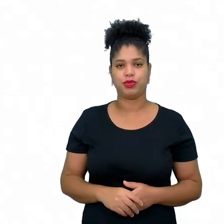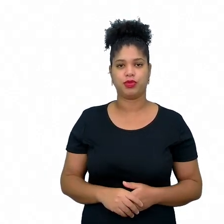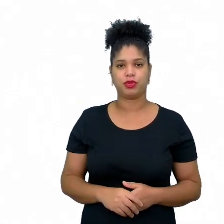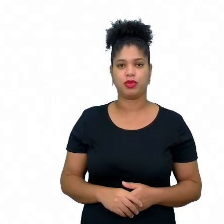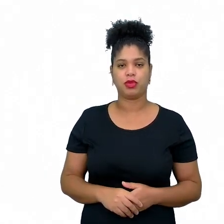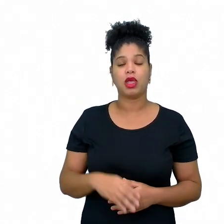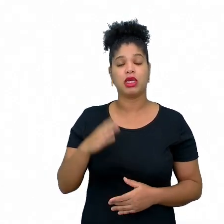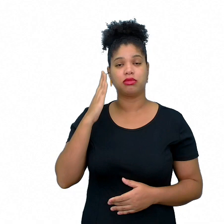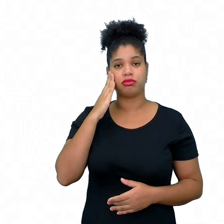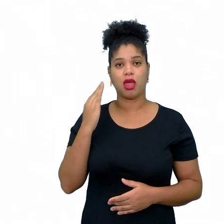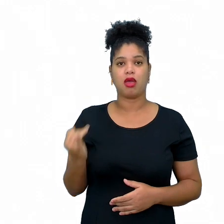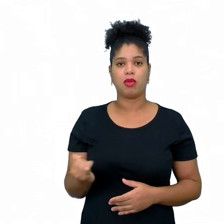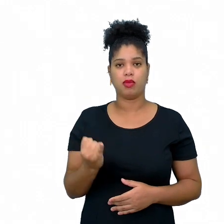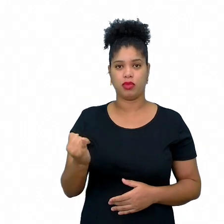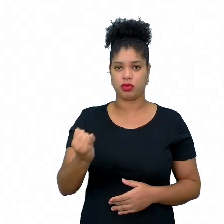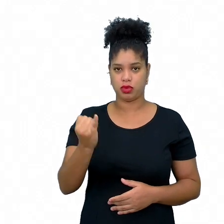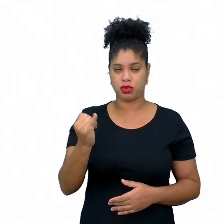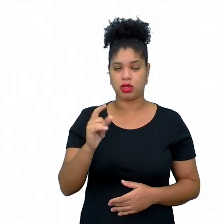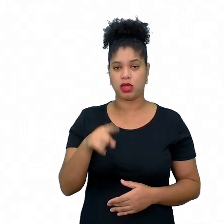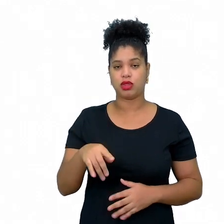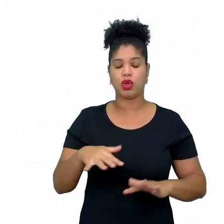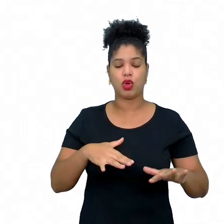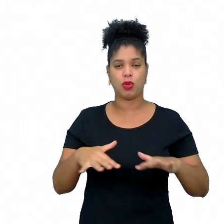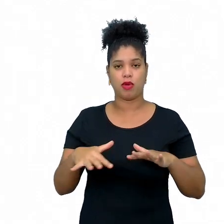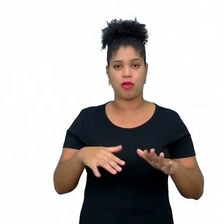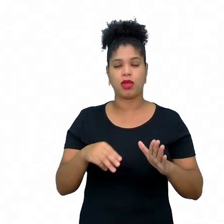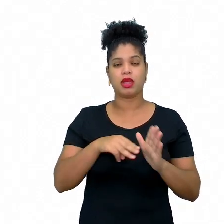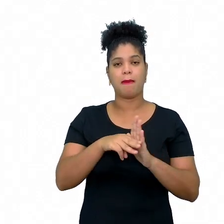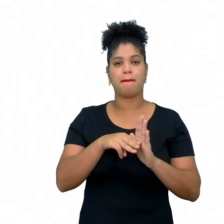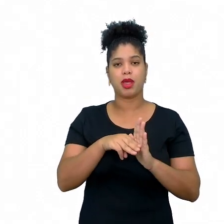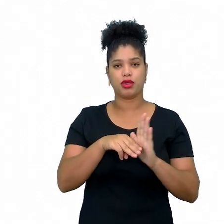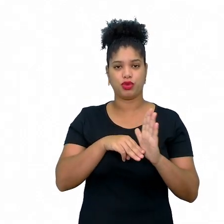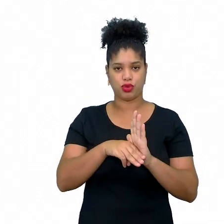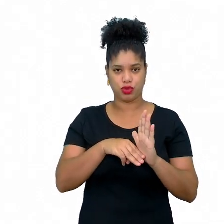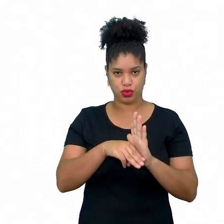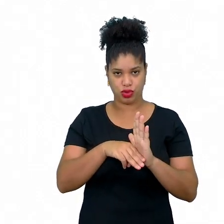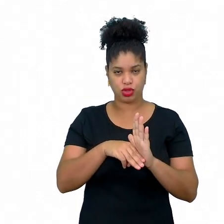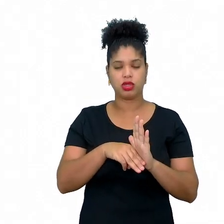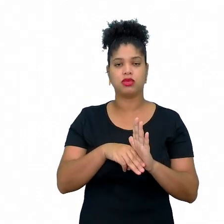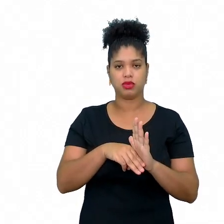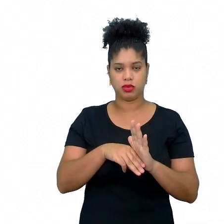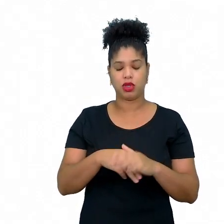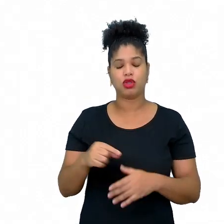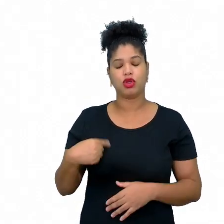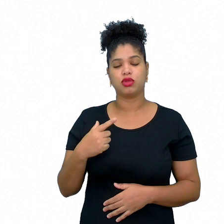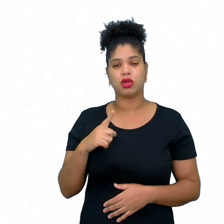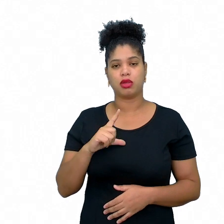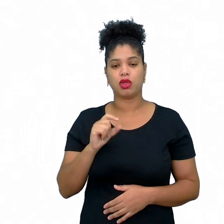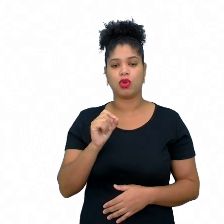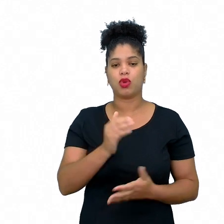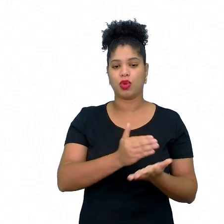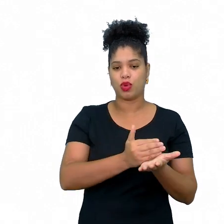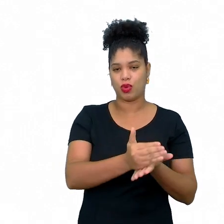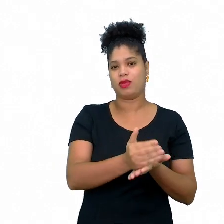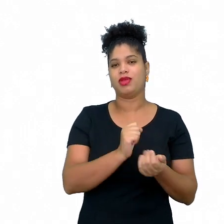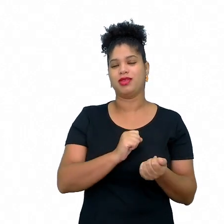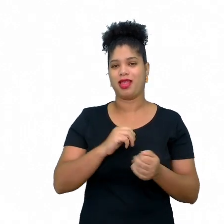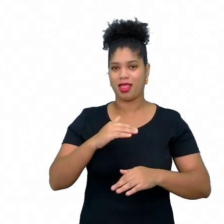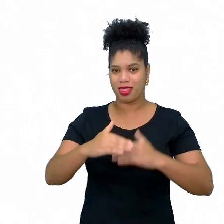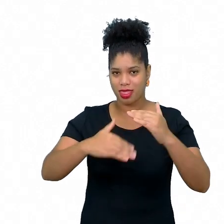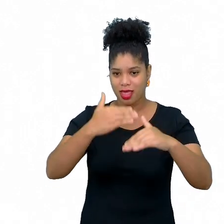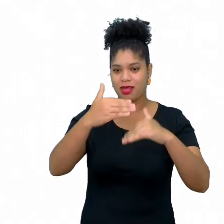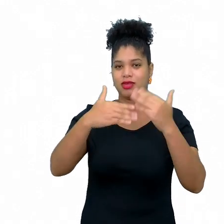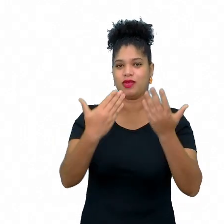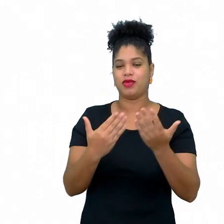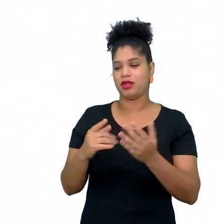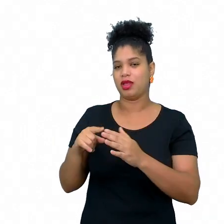a importância, né, desse movimento metodológico. Como movimento metodológico, nós temos o iniciando, nós temos o